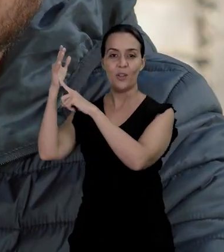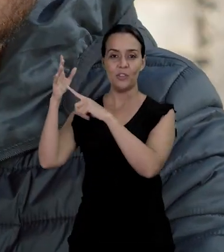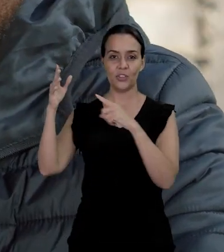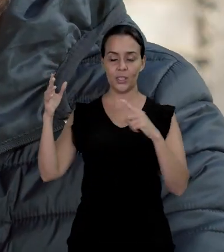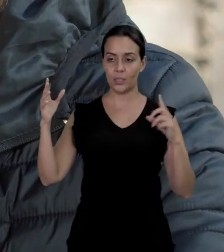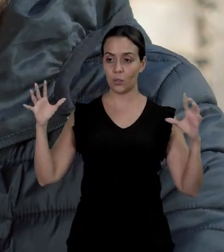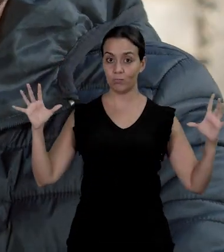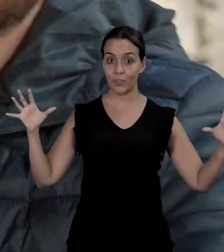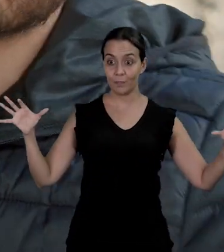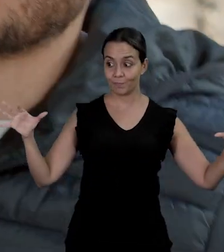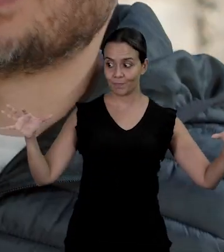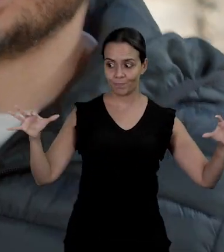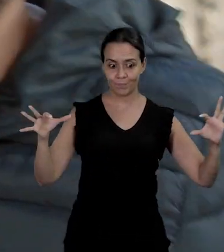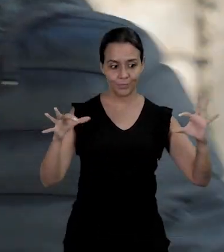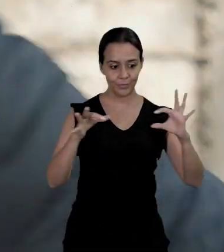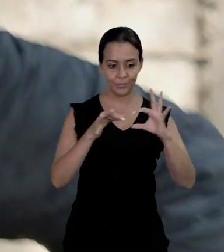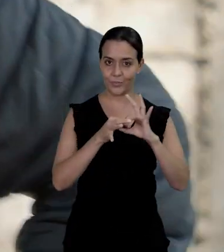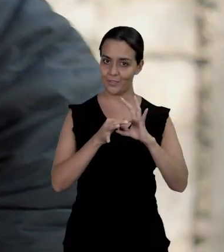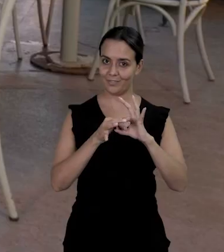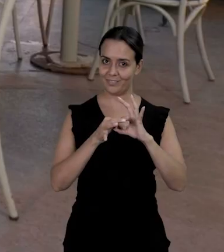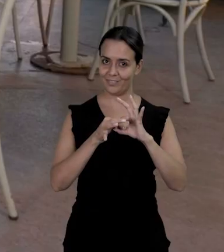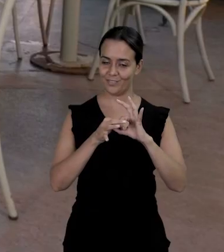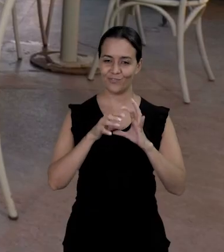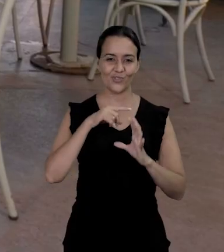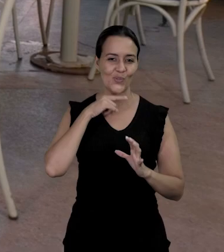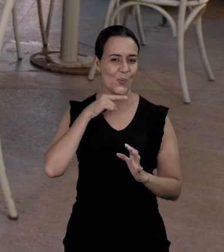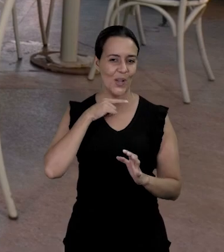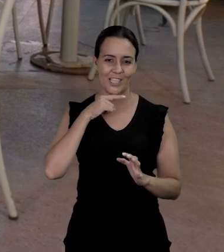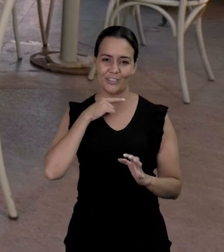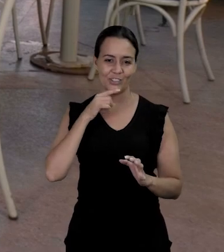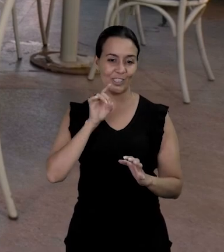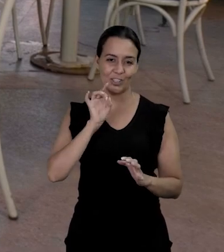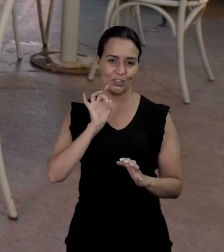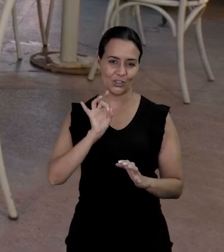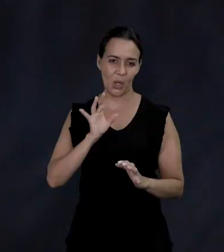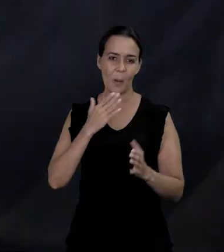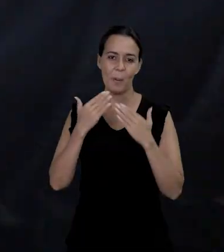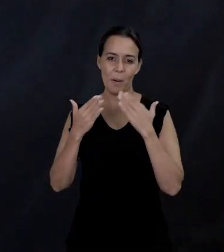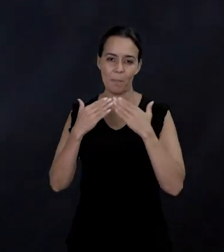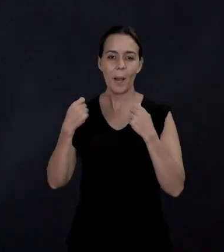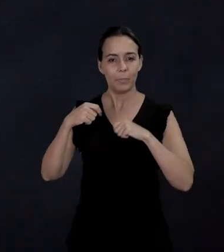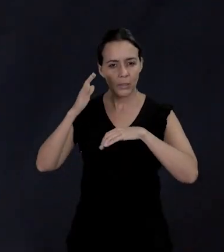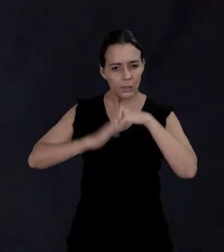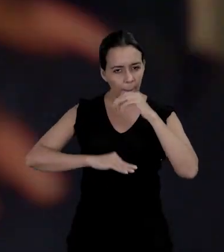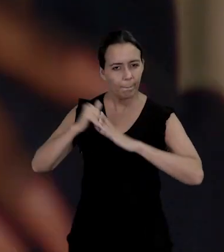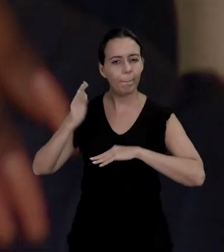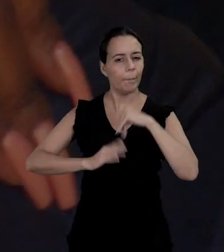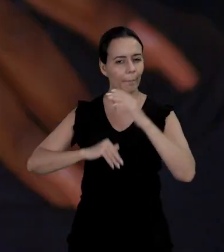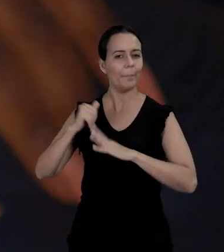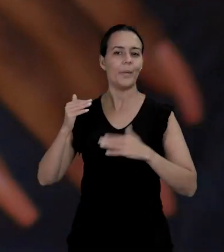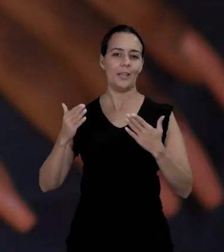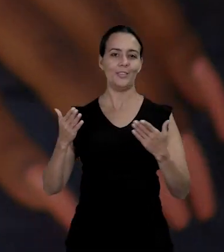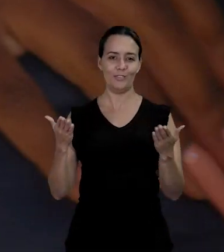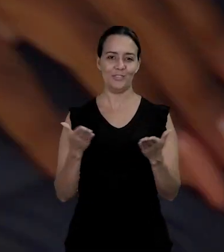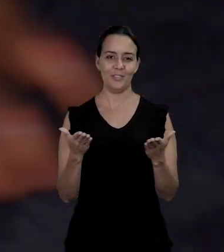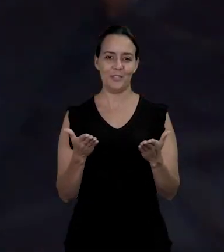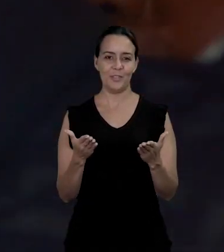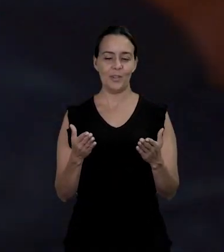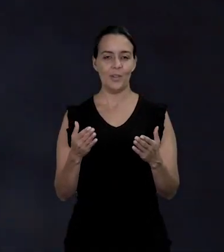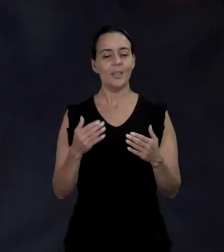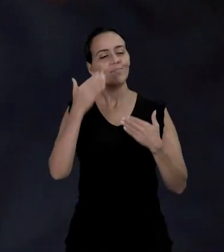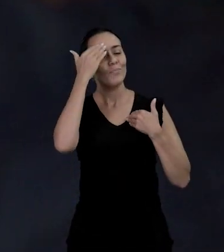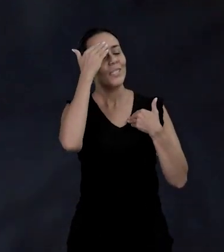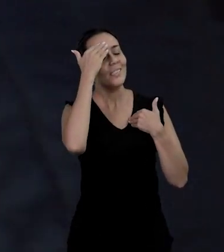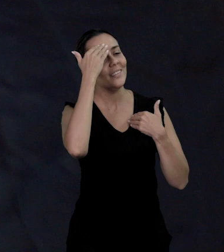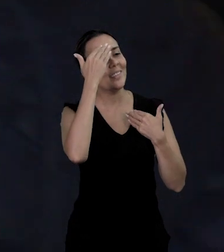Mas eu queria agradecer muito a sua presença. Ai, obrigada. Obrigado mesmo, foi, Foi muito muito bom te rever. Vamos lá a também,